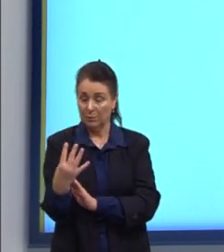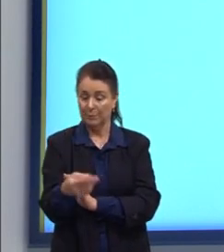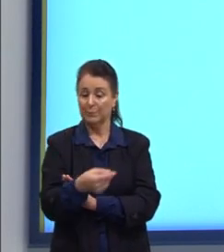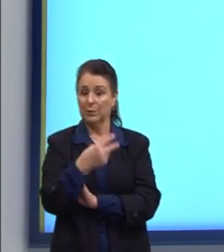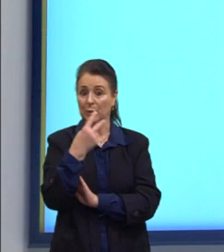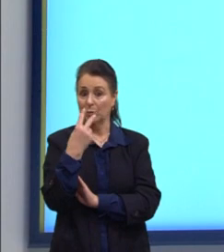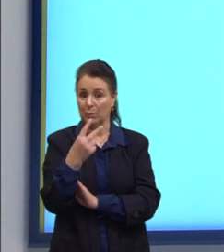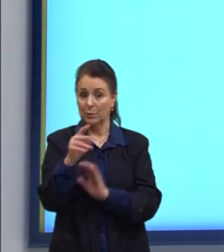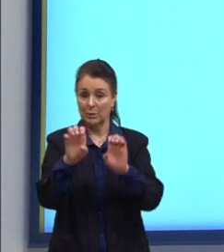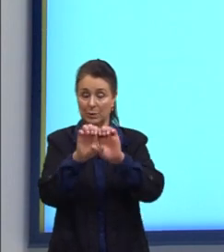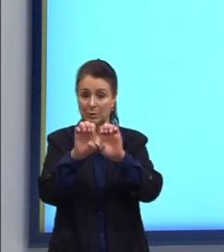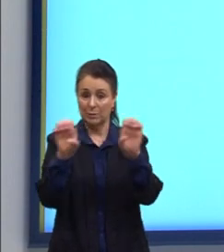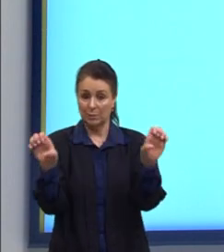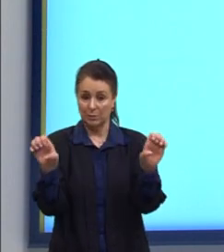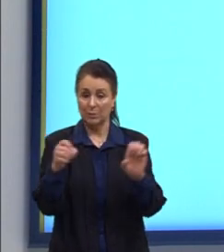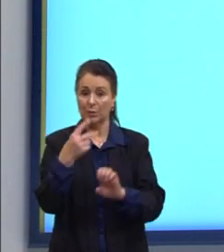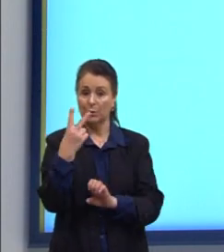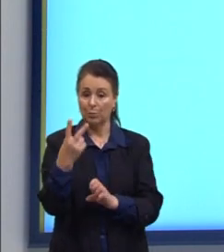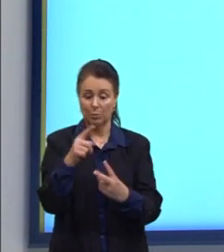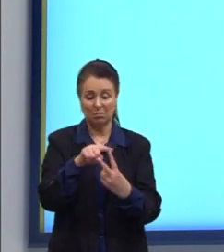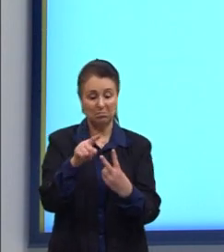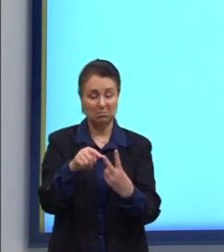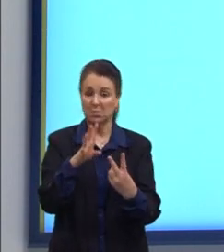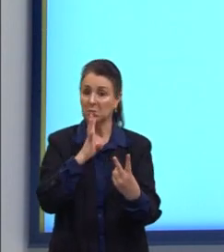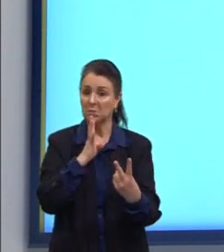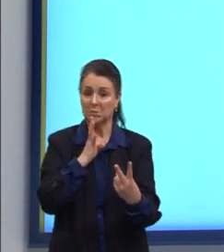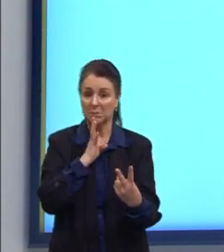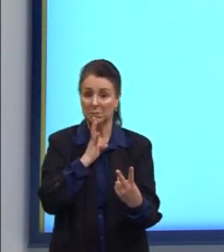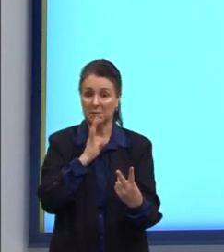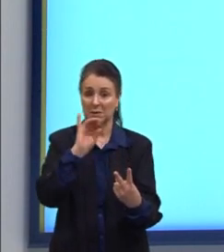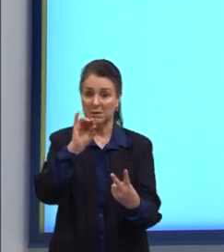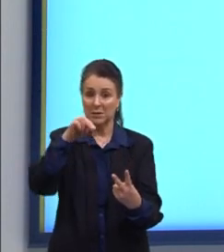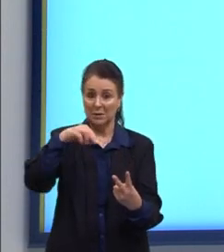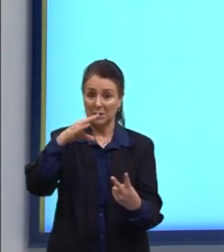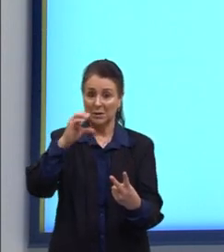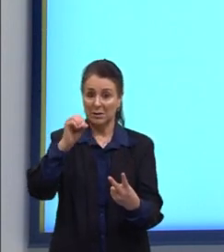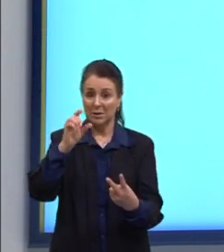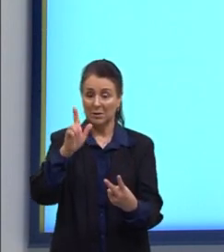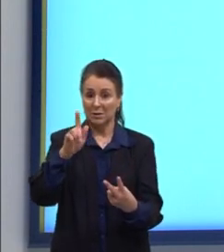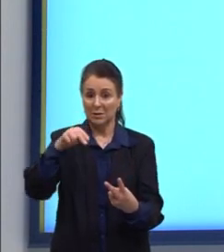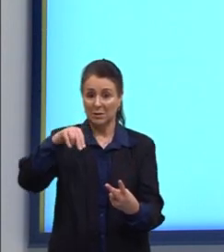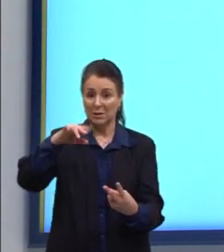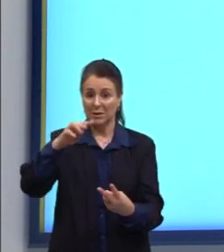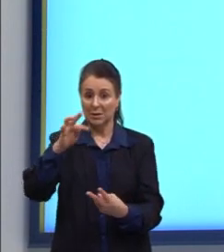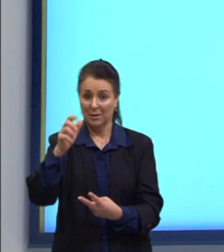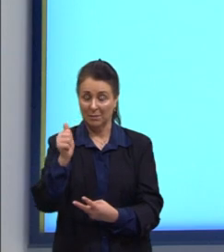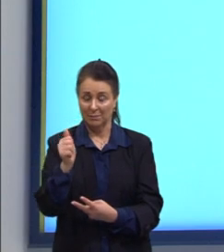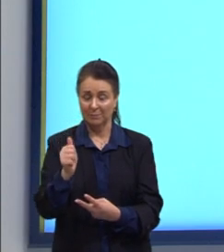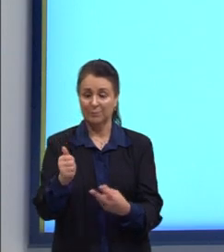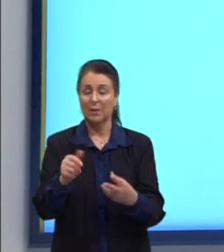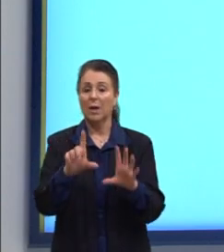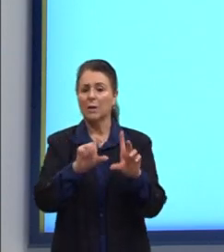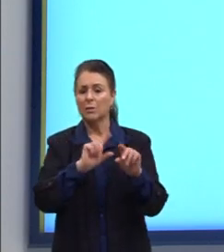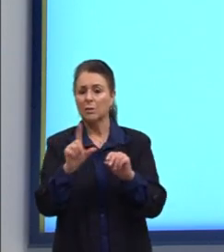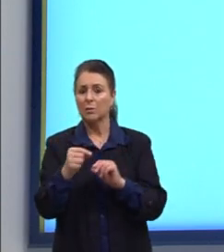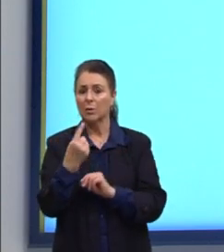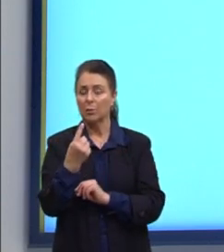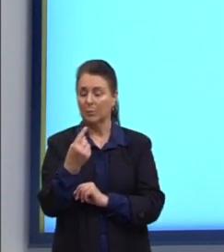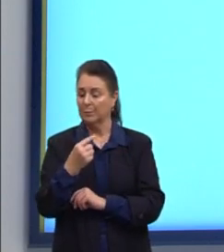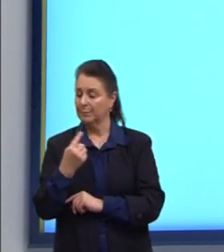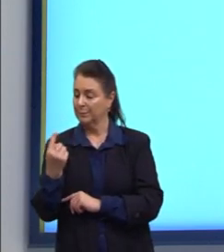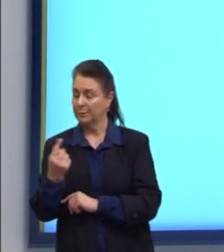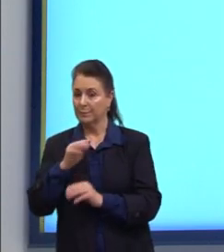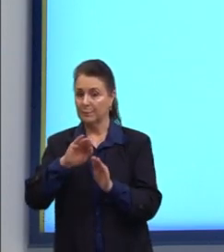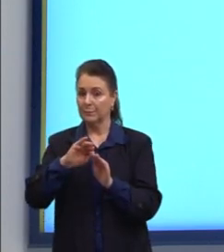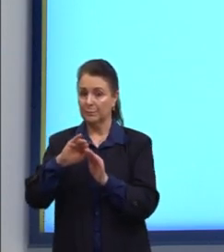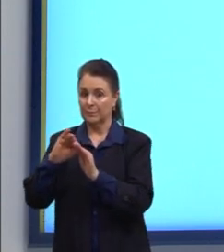e duas incógnitas nós vamos Escolher uma das variáveis para isolar tá primeiro passo eu